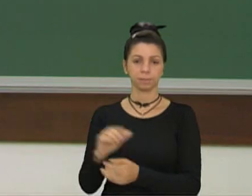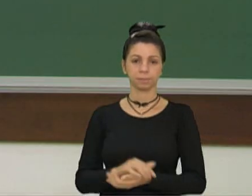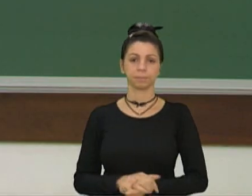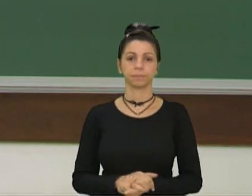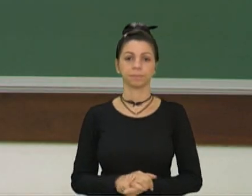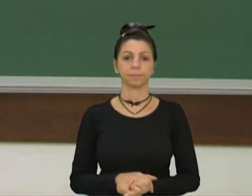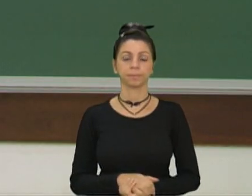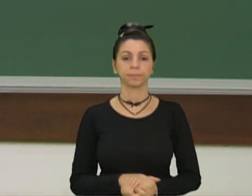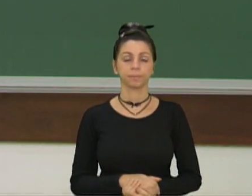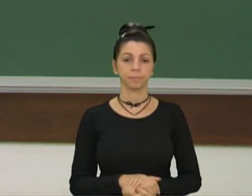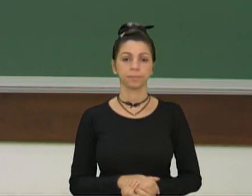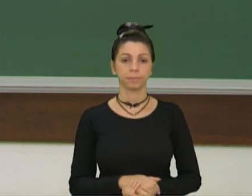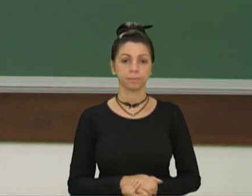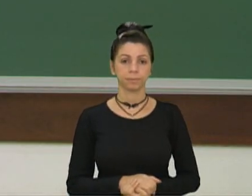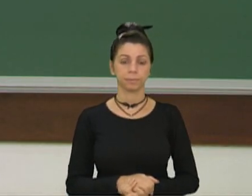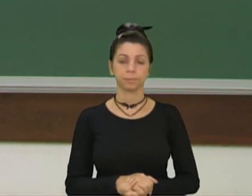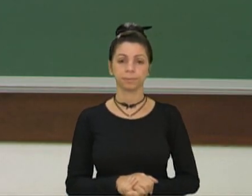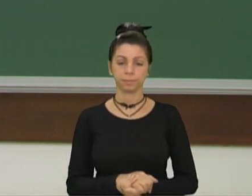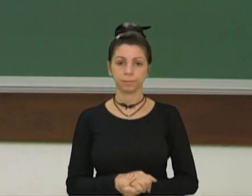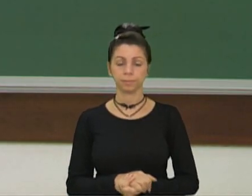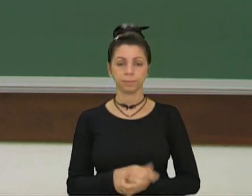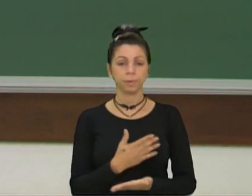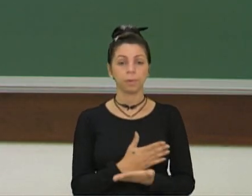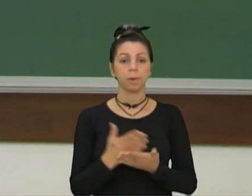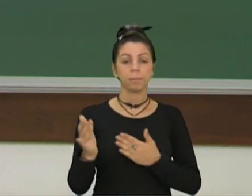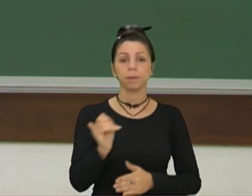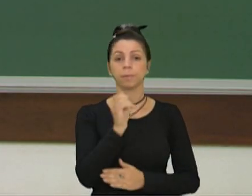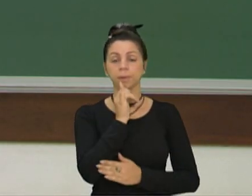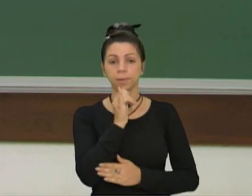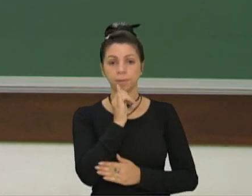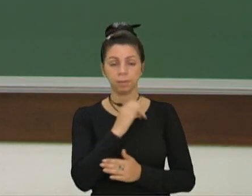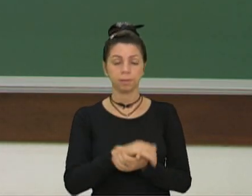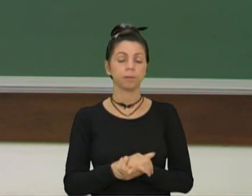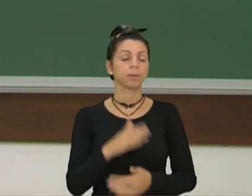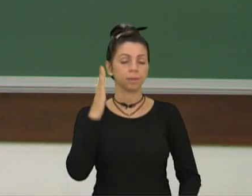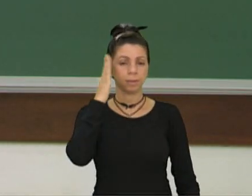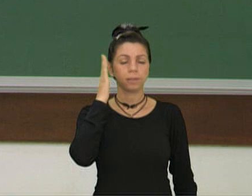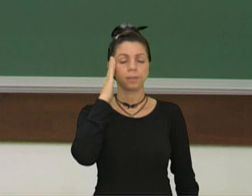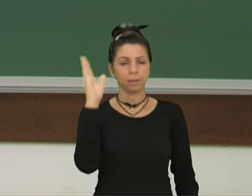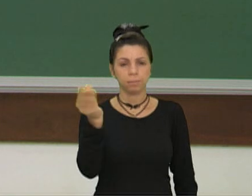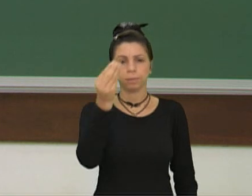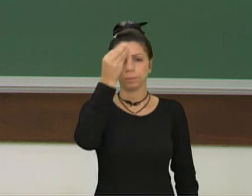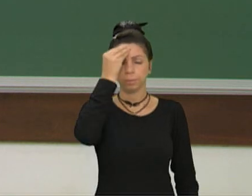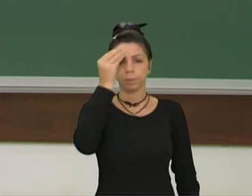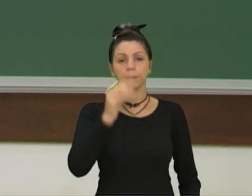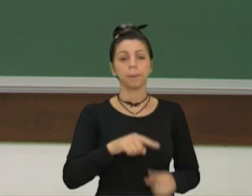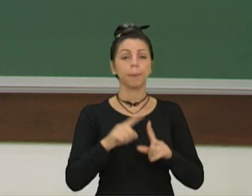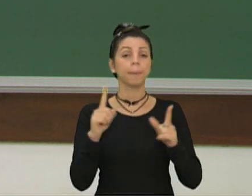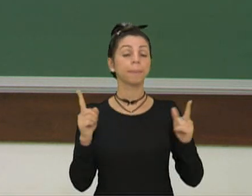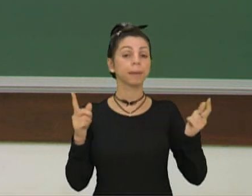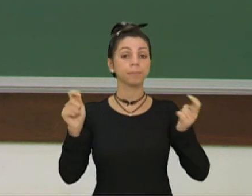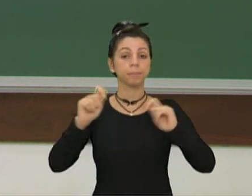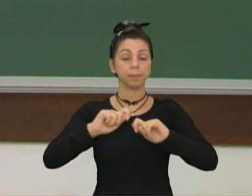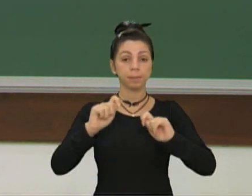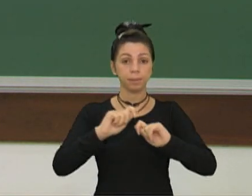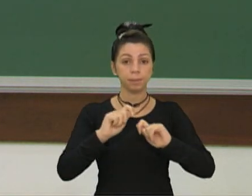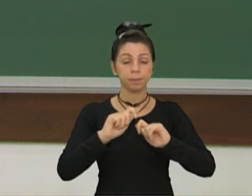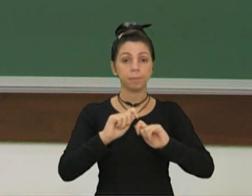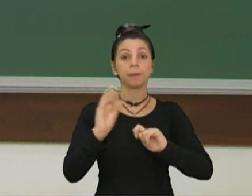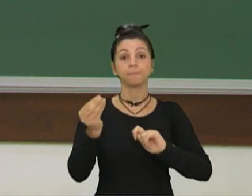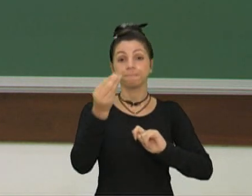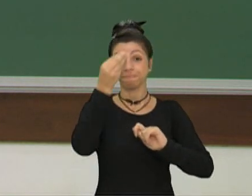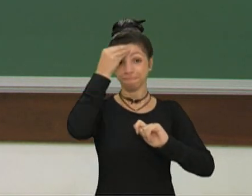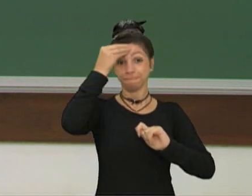a outra. Para começar, eu vou trazer um exemplo para vocês. Eu sei que vocês já pegaram o jeito, vamos